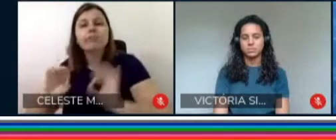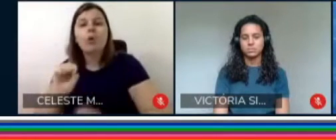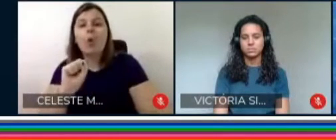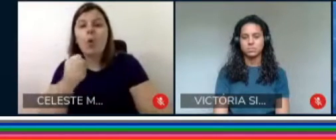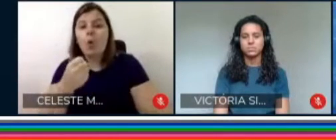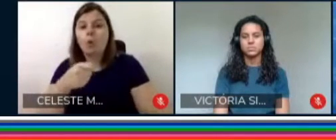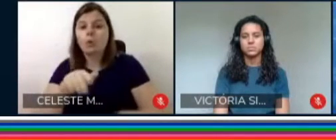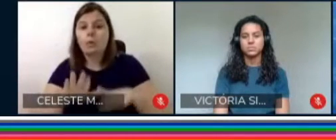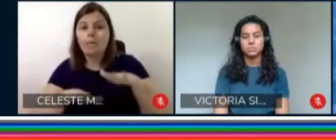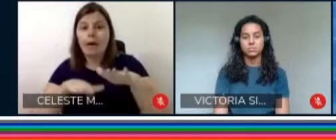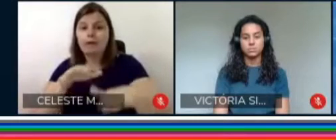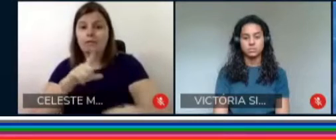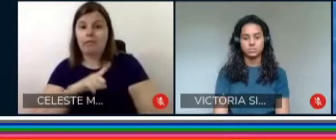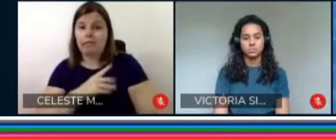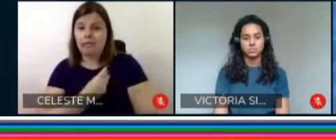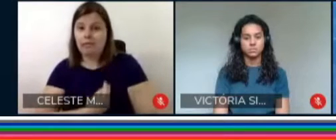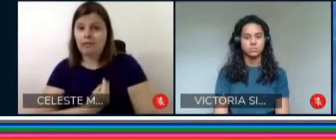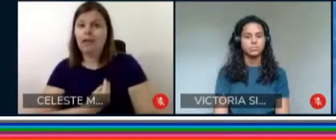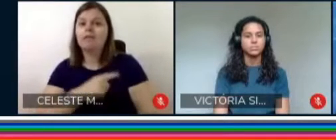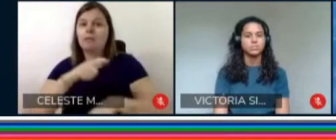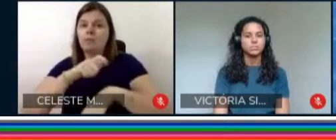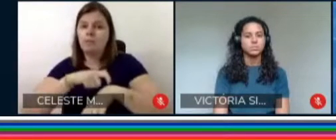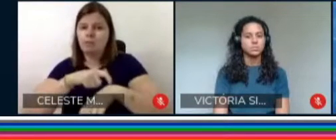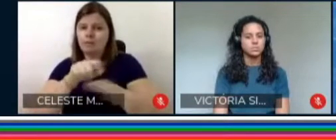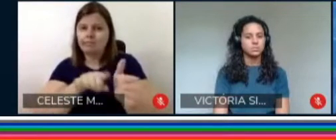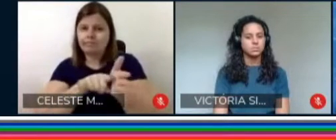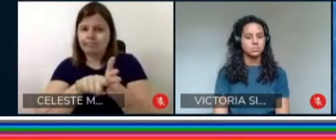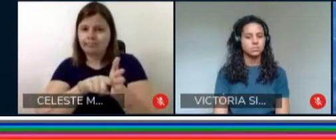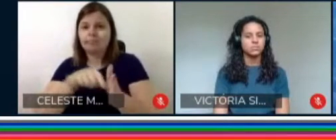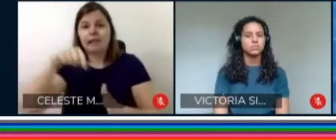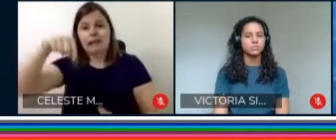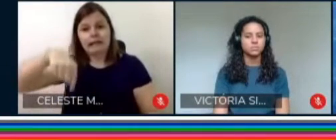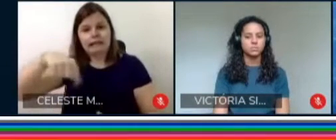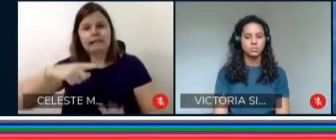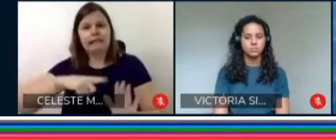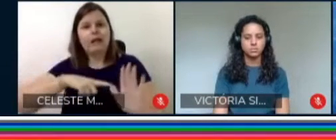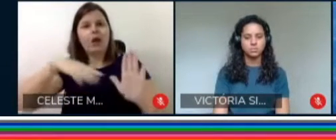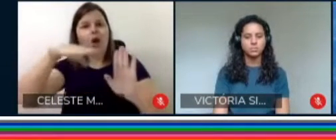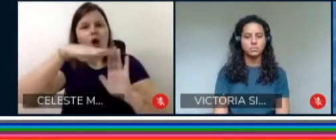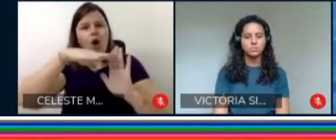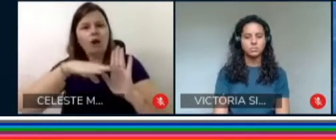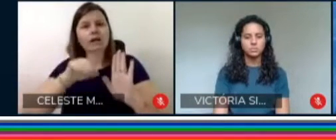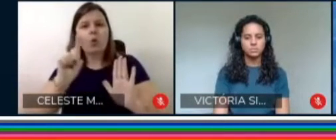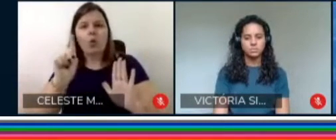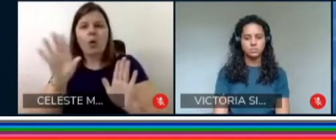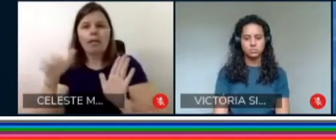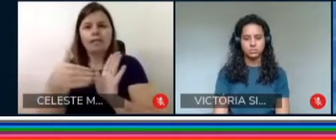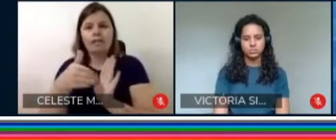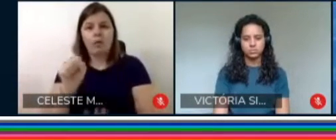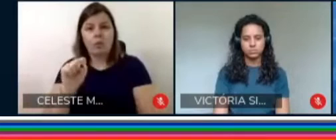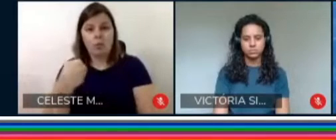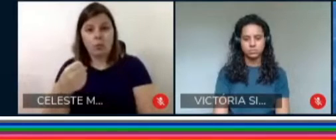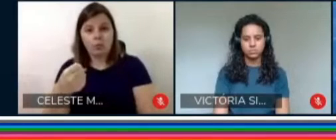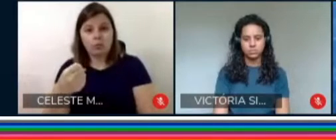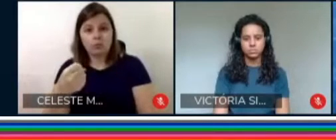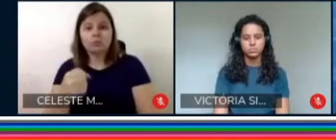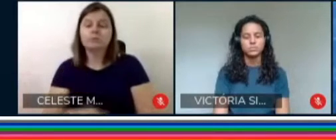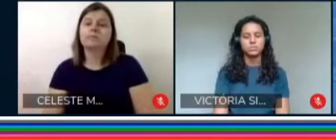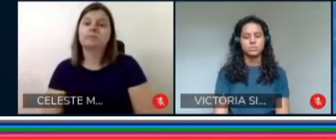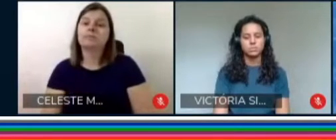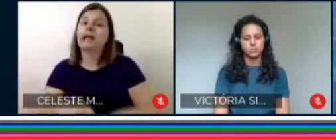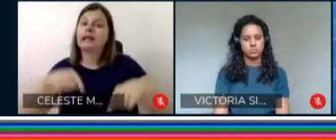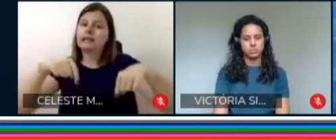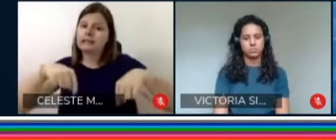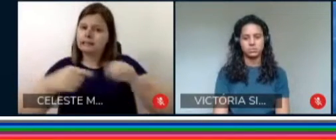estão presentes na pesquisa. Aqui, eles seguem uma ordem, né, vai de 1 a 8, mas na vida real, e aqui na